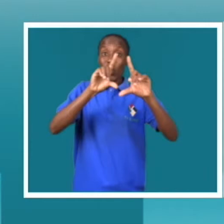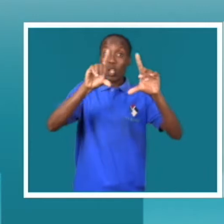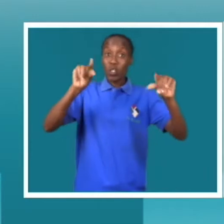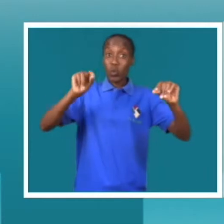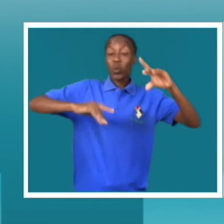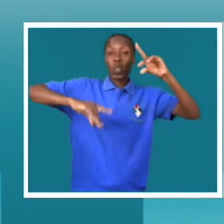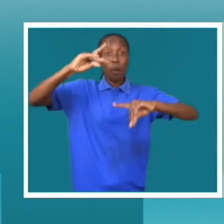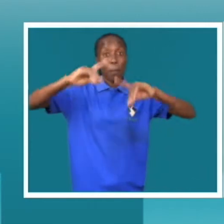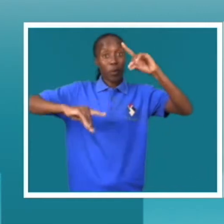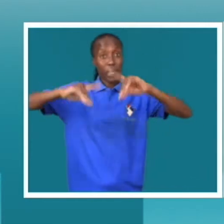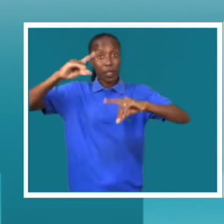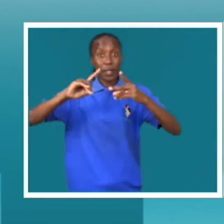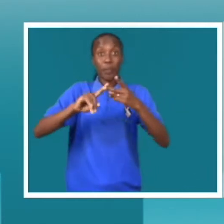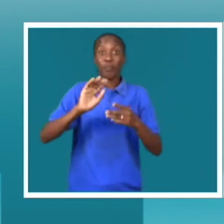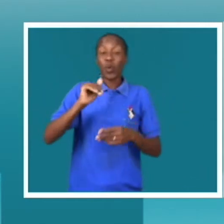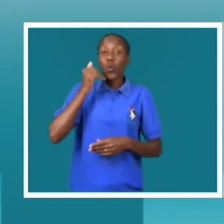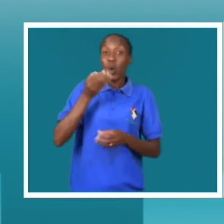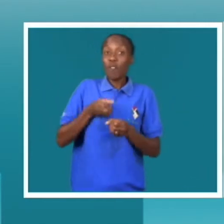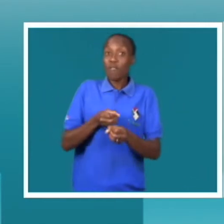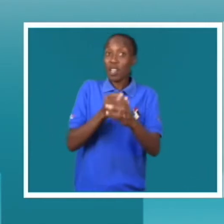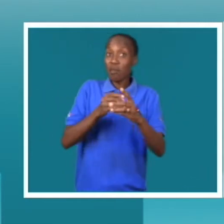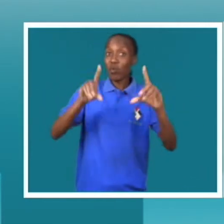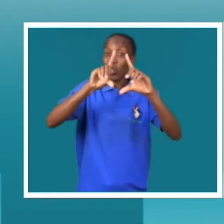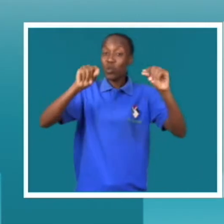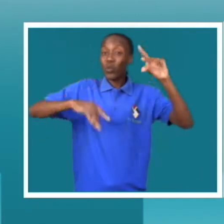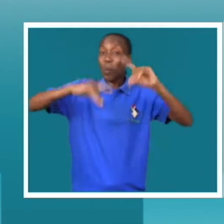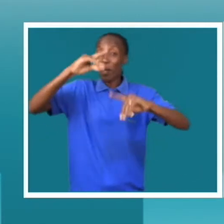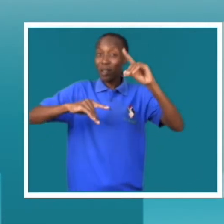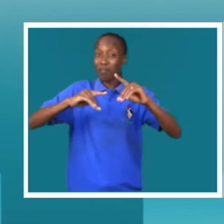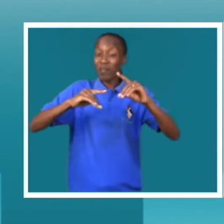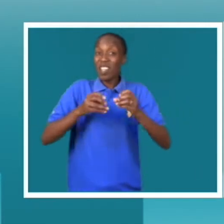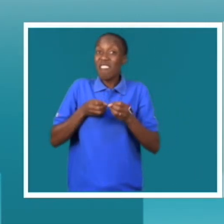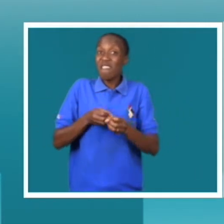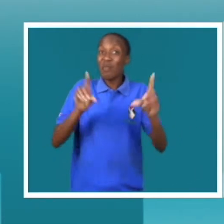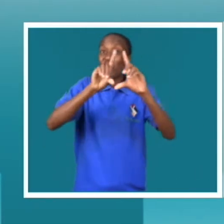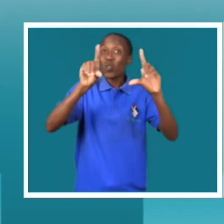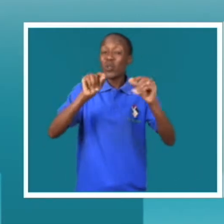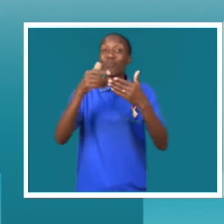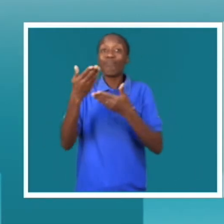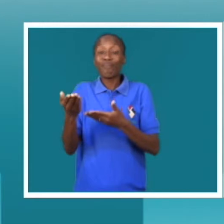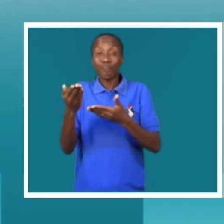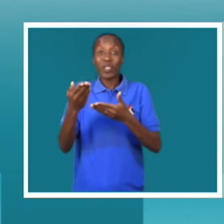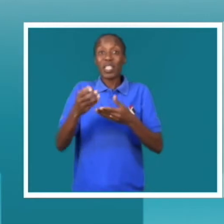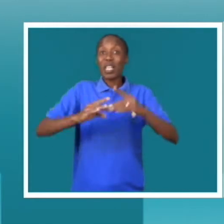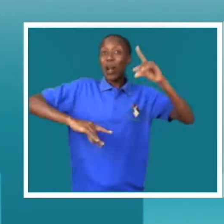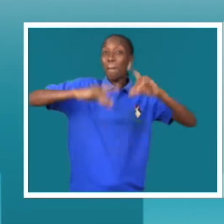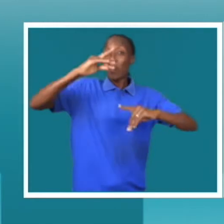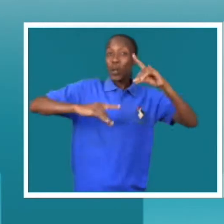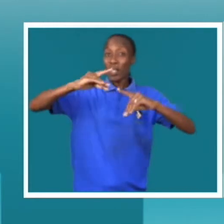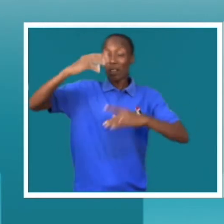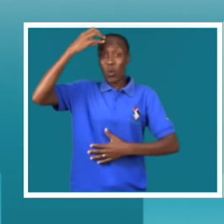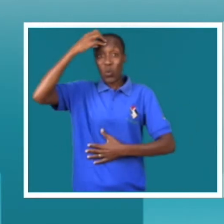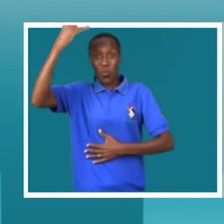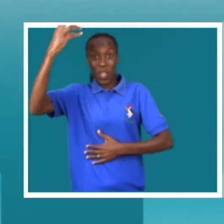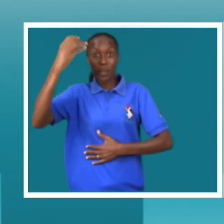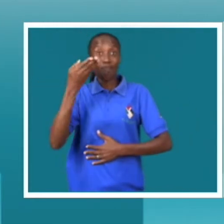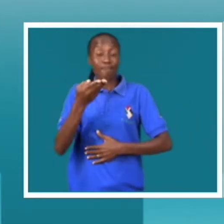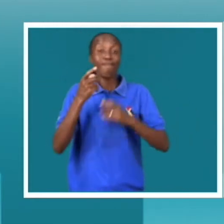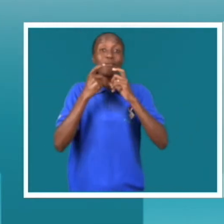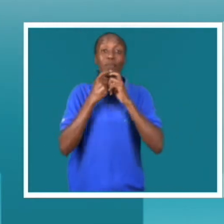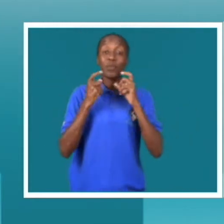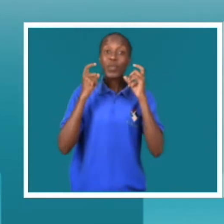tanto político, quando nós falamos político, estamos a falar essencialmente daquilo que é a formatação das políticas públicas em